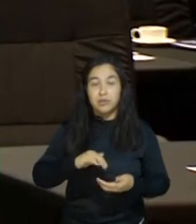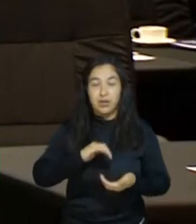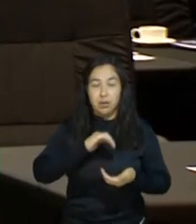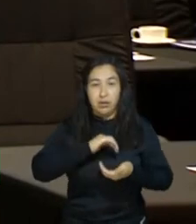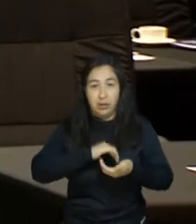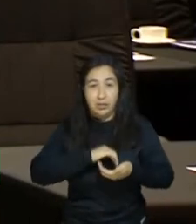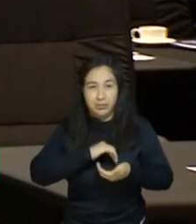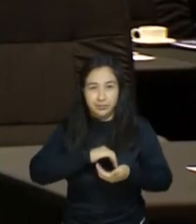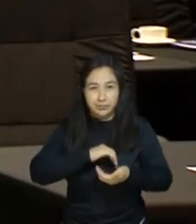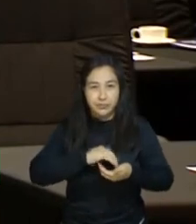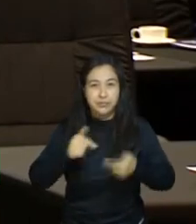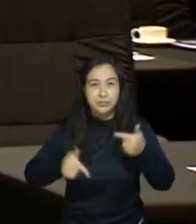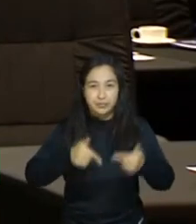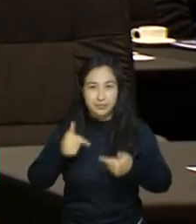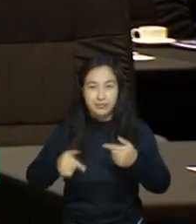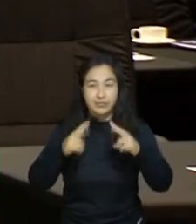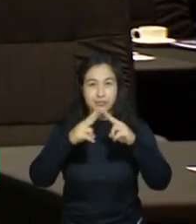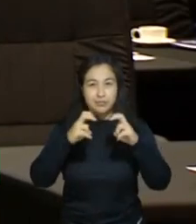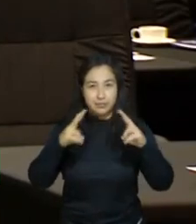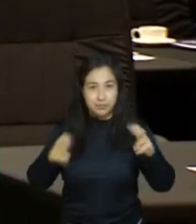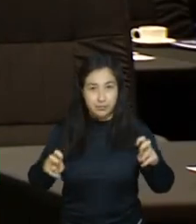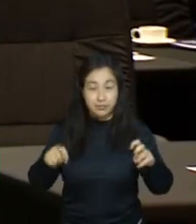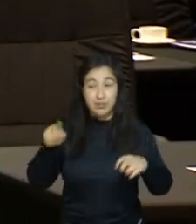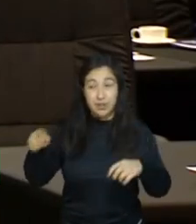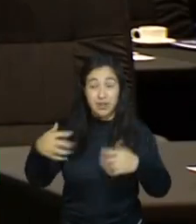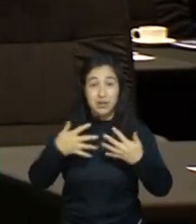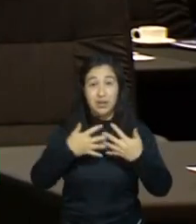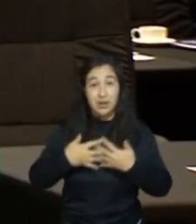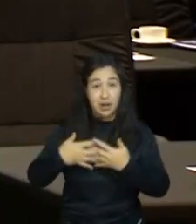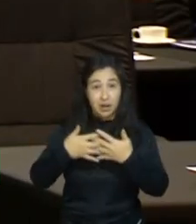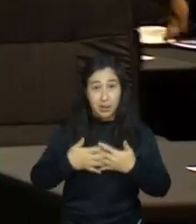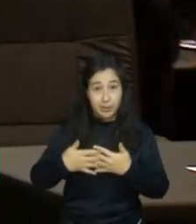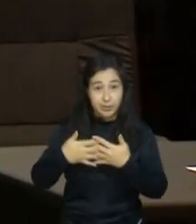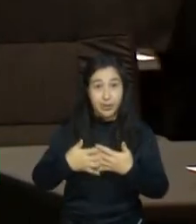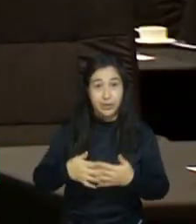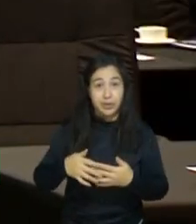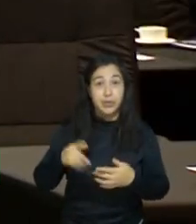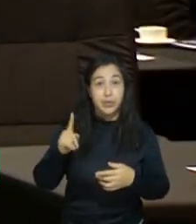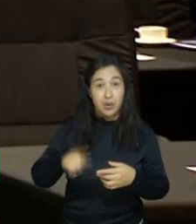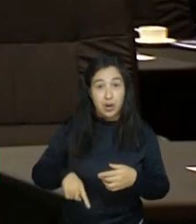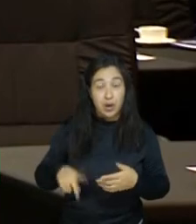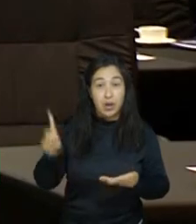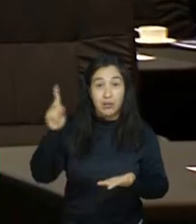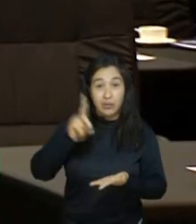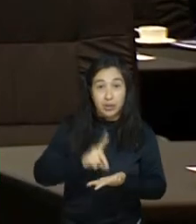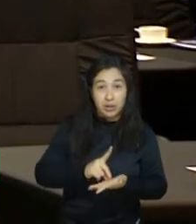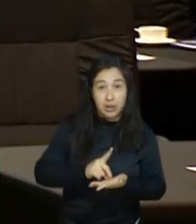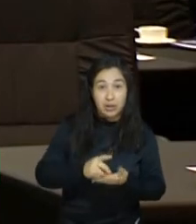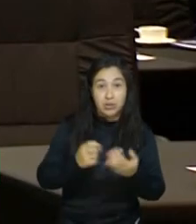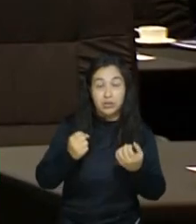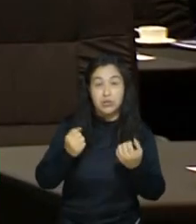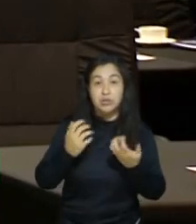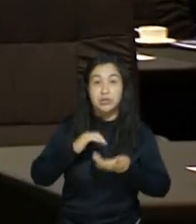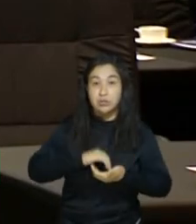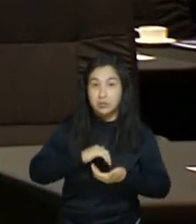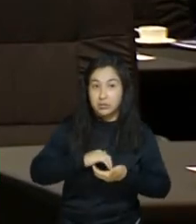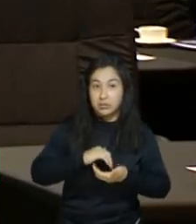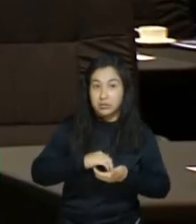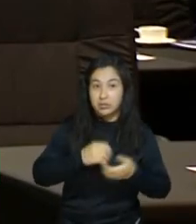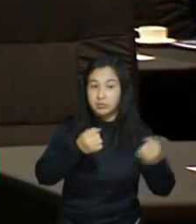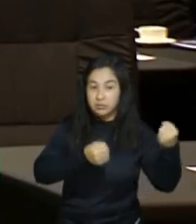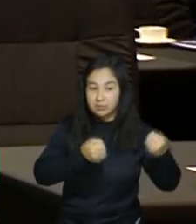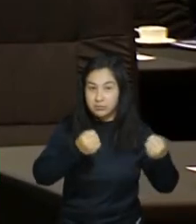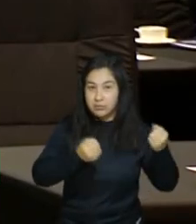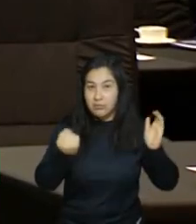Florianópolis, e teve o seu caminhão, né, isso que era carros oficiais da defesa Civil da cidade de